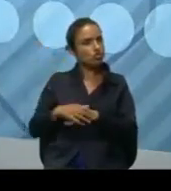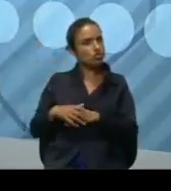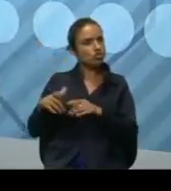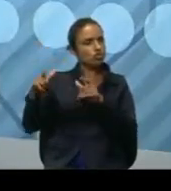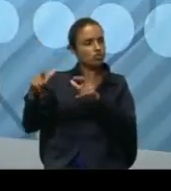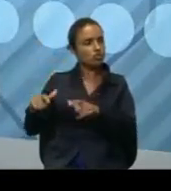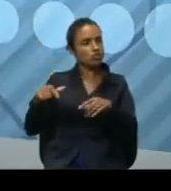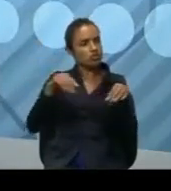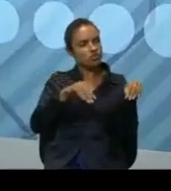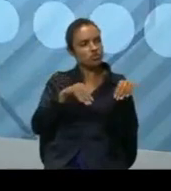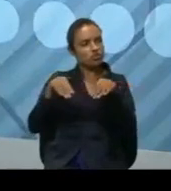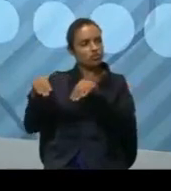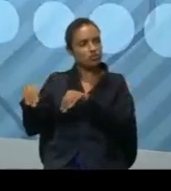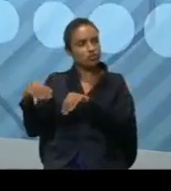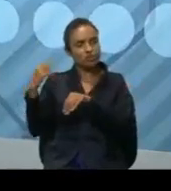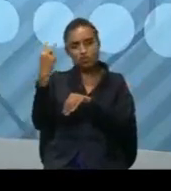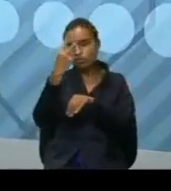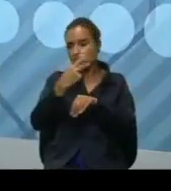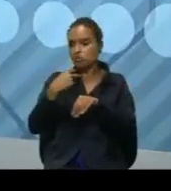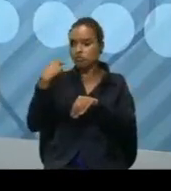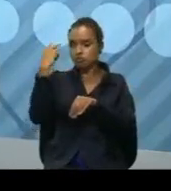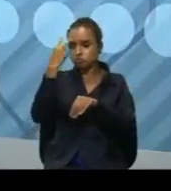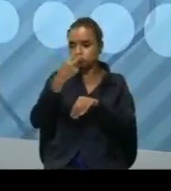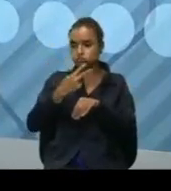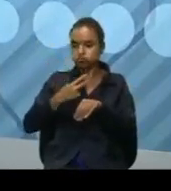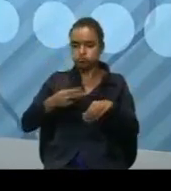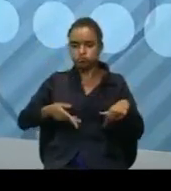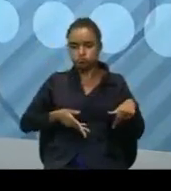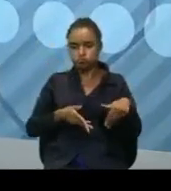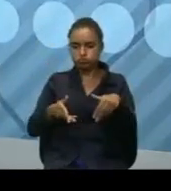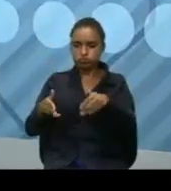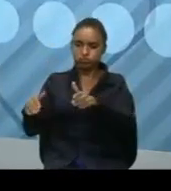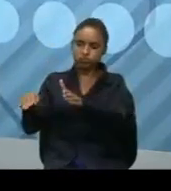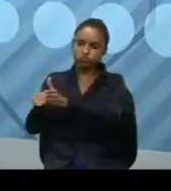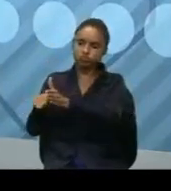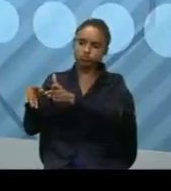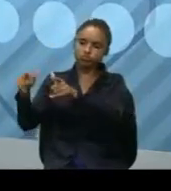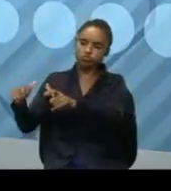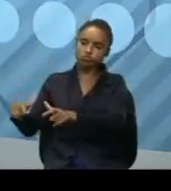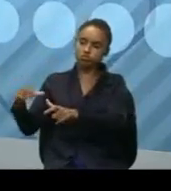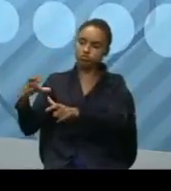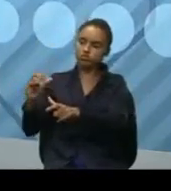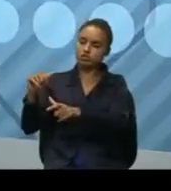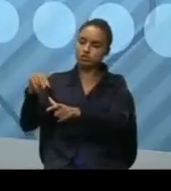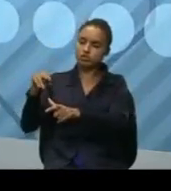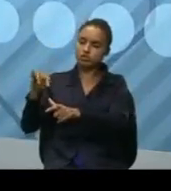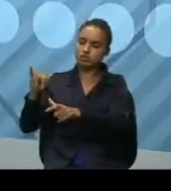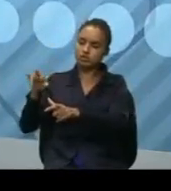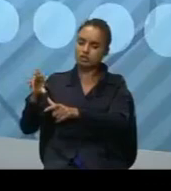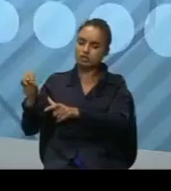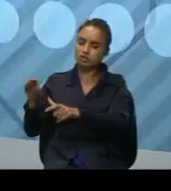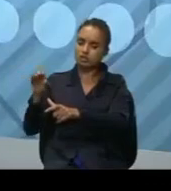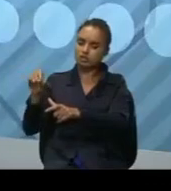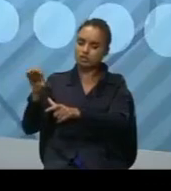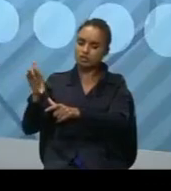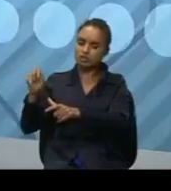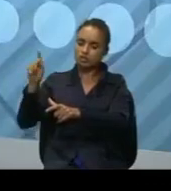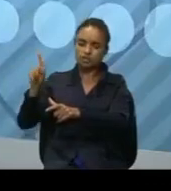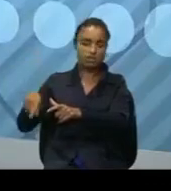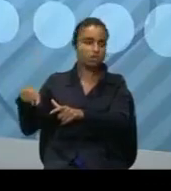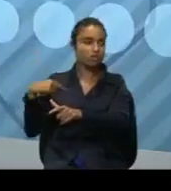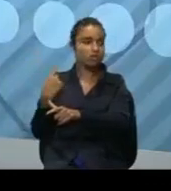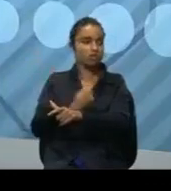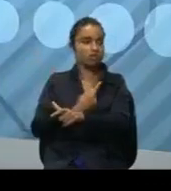levava 2 horas numa estrada de chão para você chegar até o canteiro de obras. Então, o que a gente fez? A gente trabalhava com